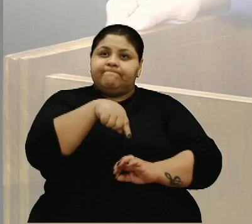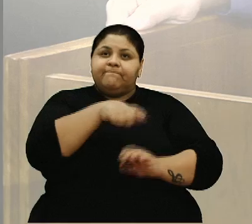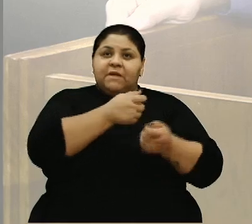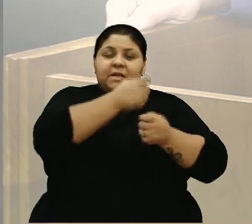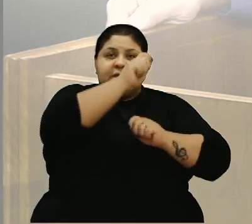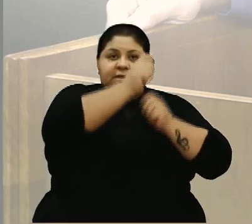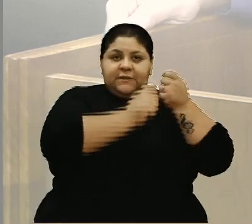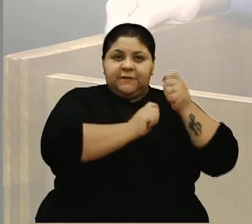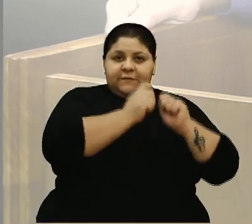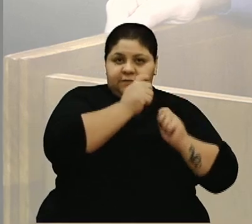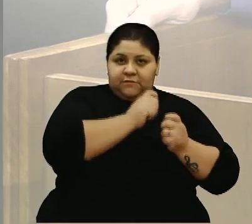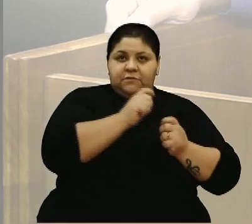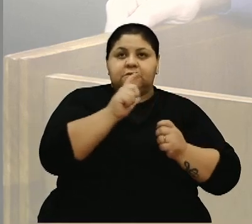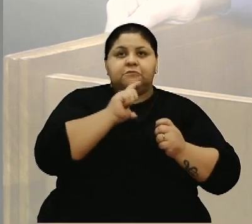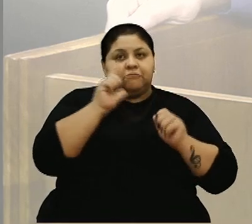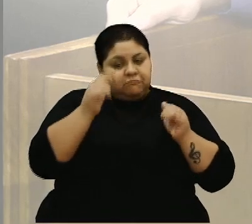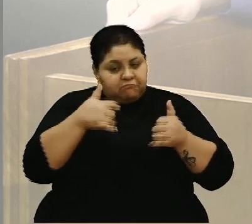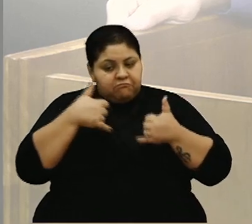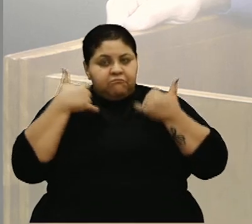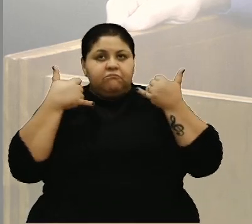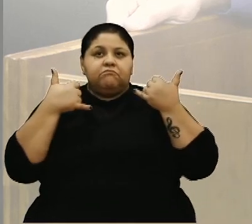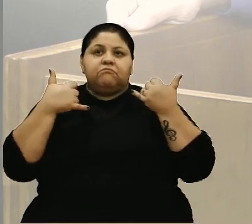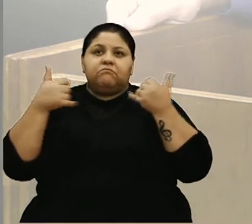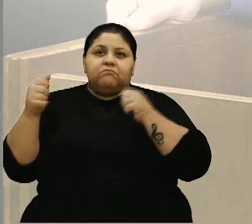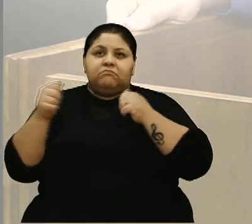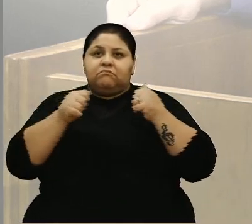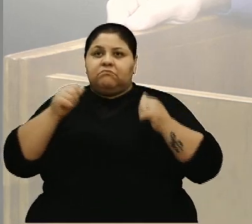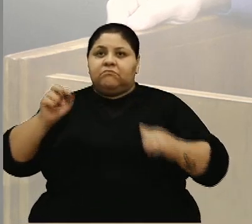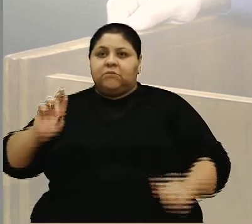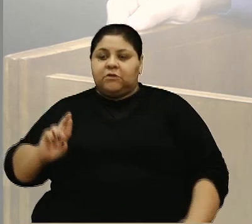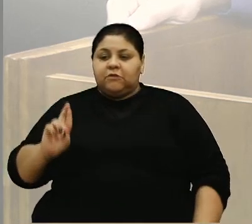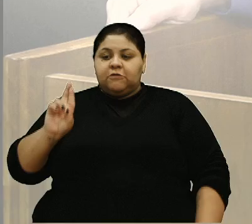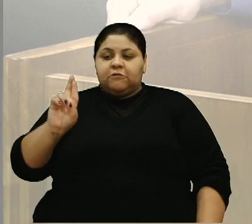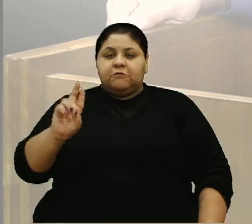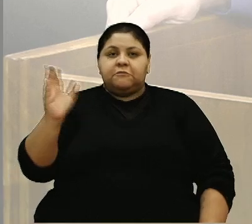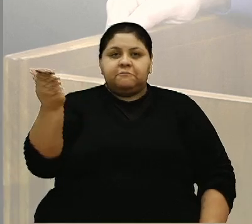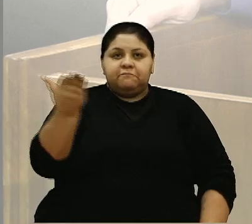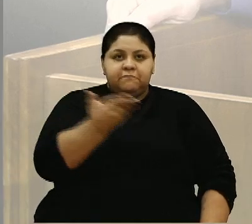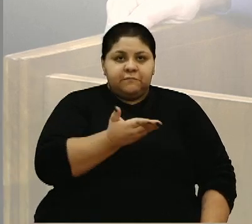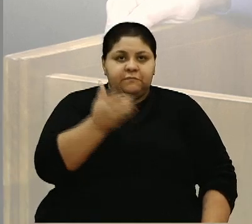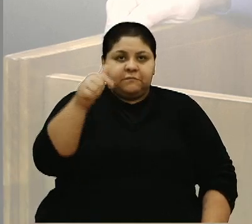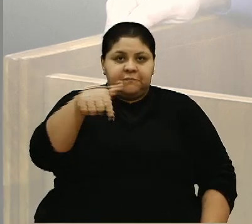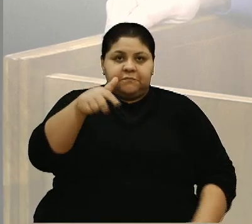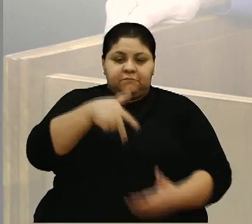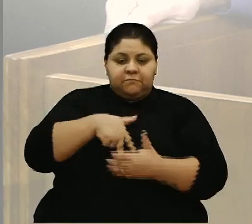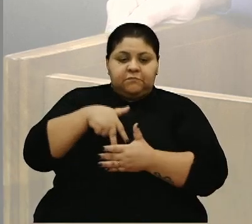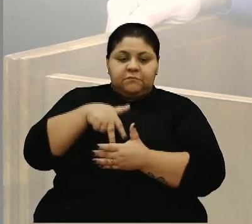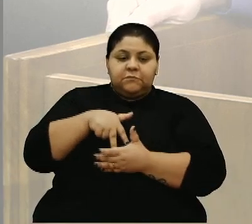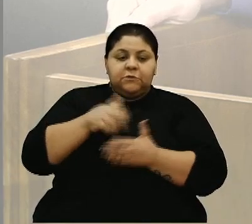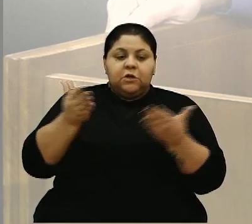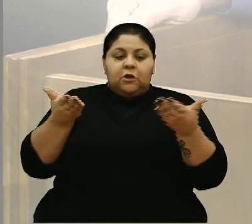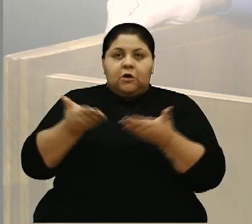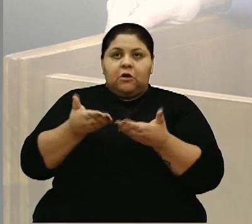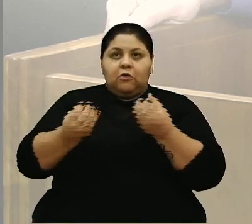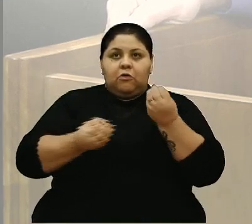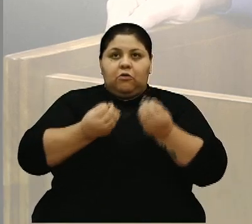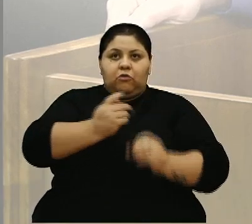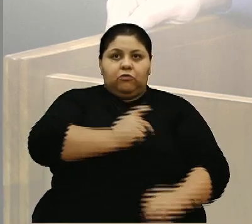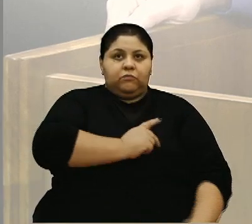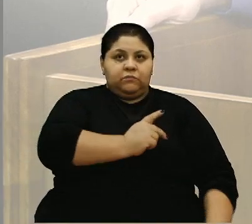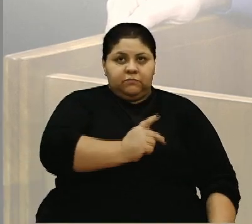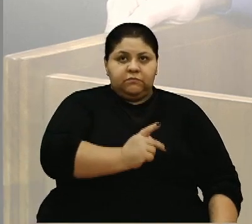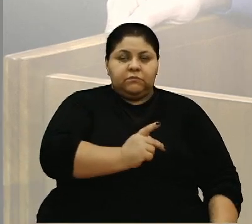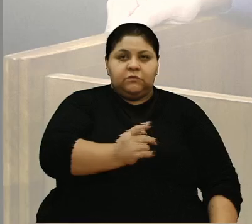aqui, aonde eu tenho muito orgulho de poder representar vocês aqui nessa tribuna. Hoje estou como presidente